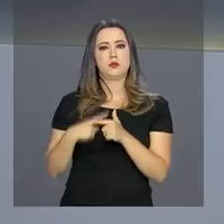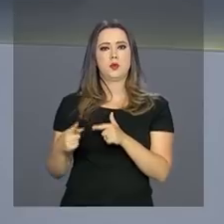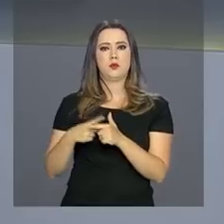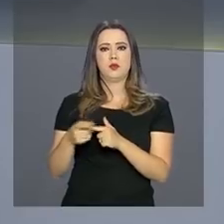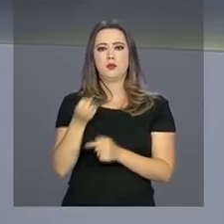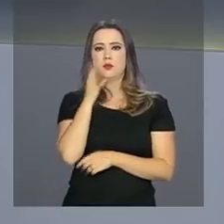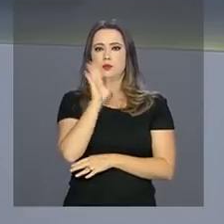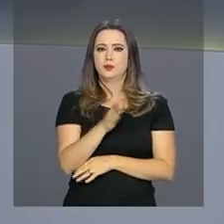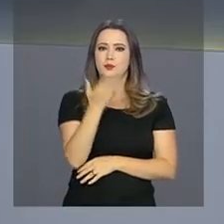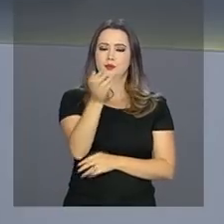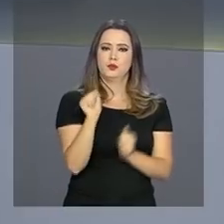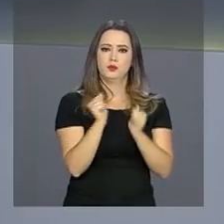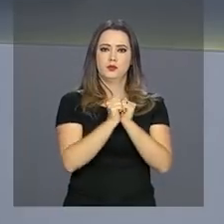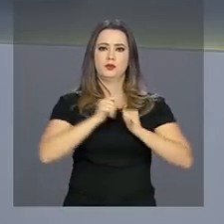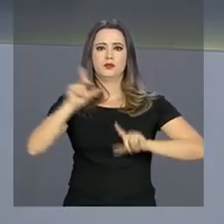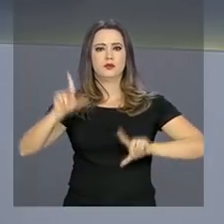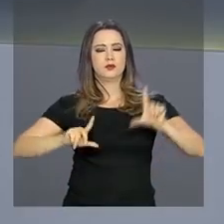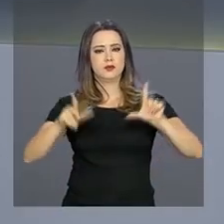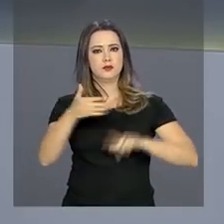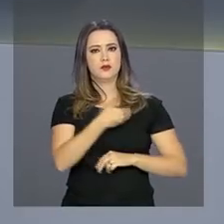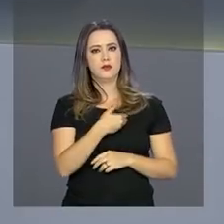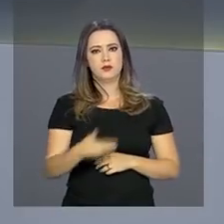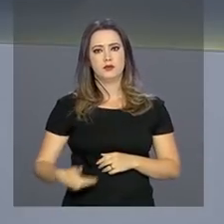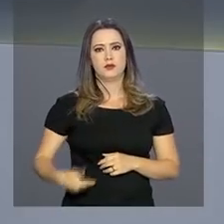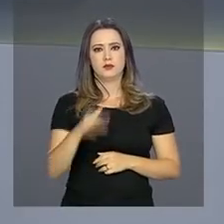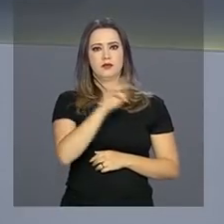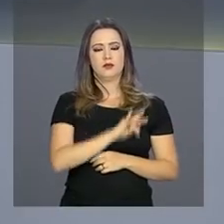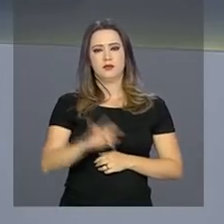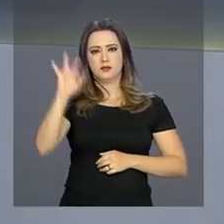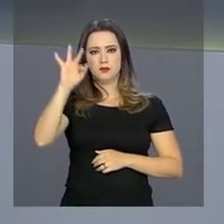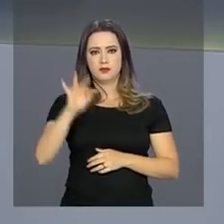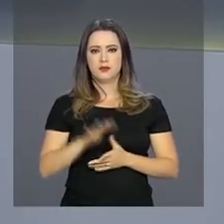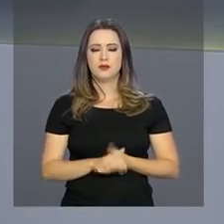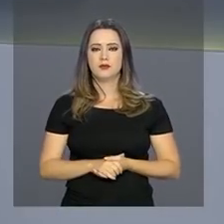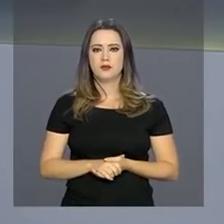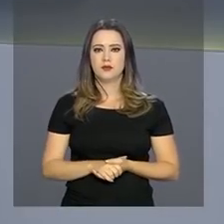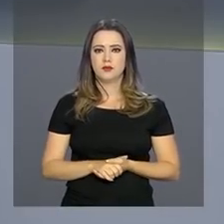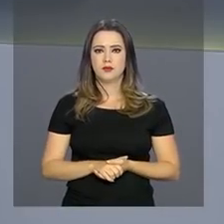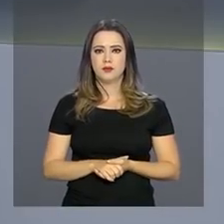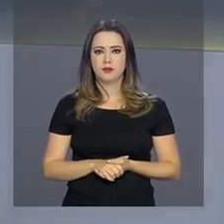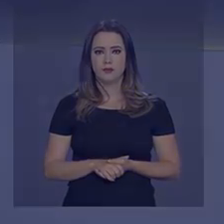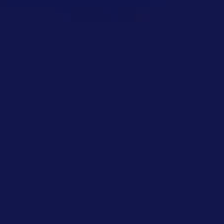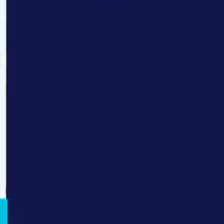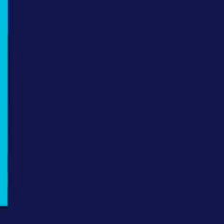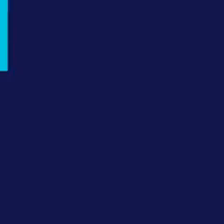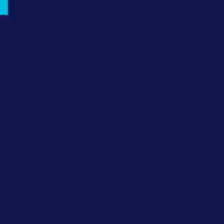Uma boa tarde e continue com a gente aqui na NBR, a TV do Governo Federal.